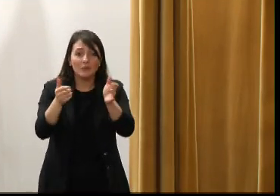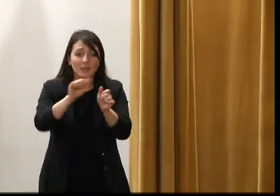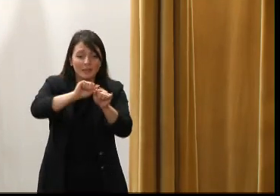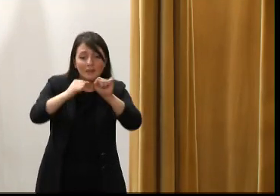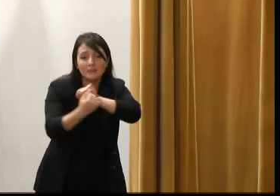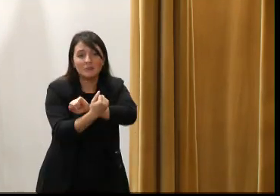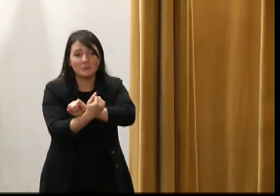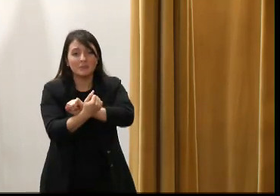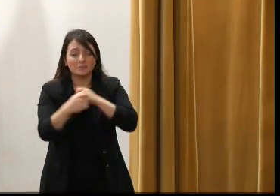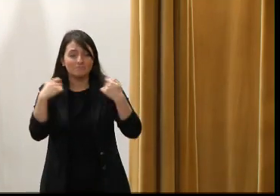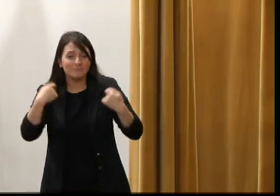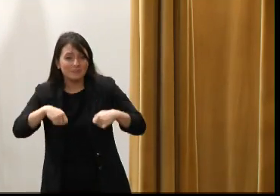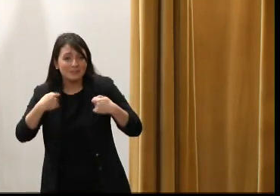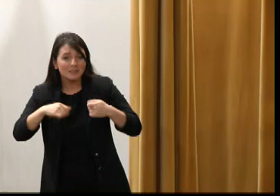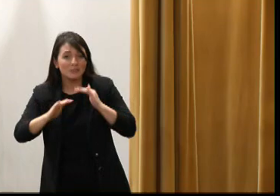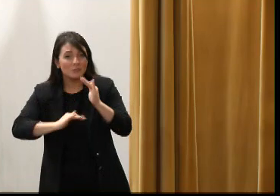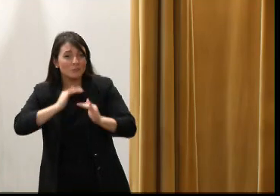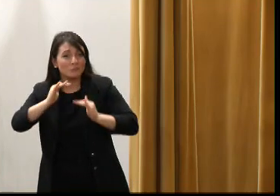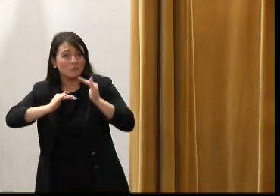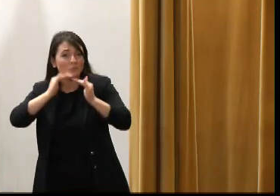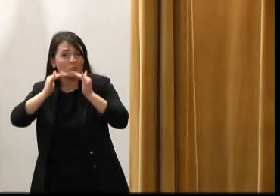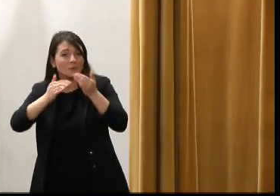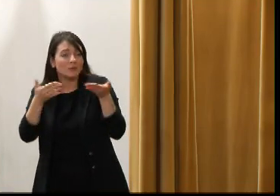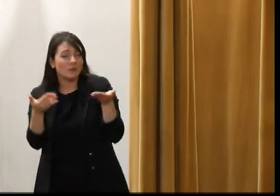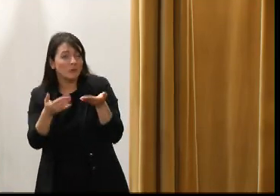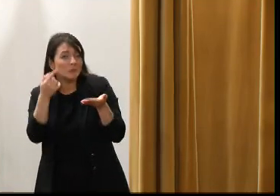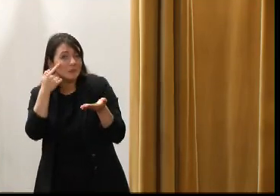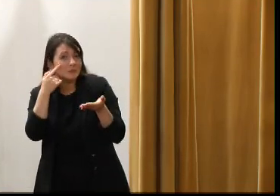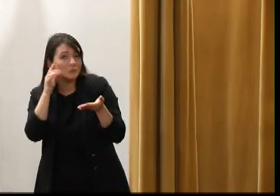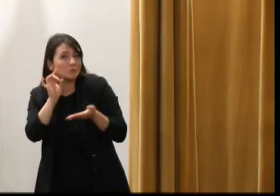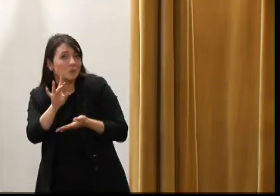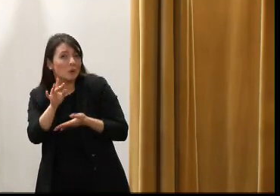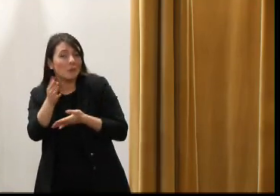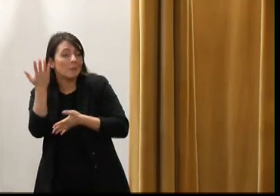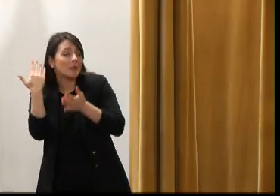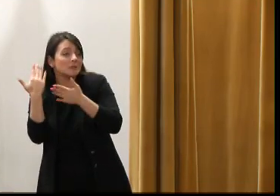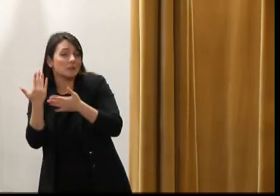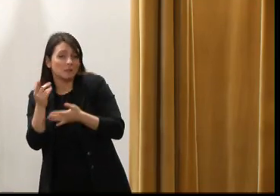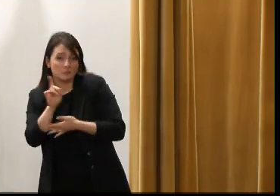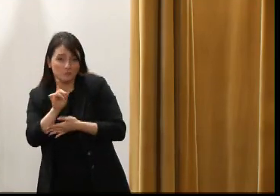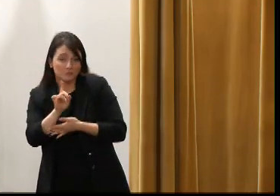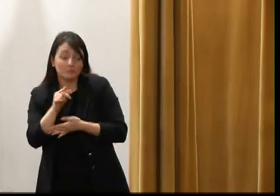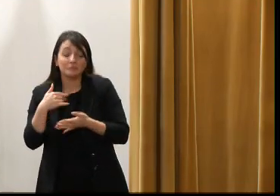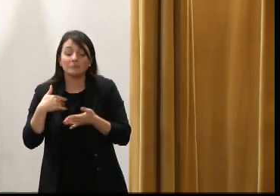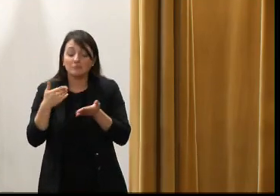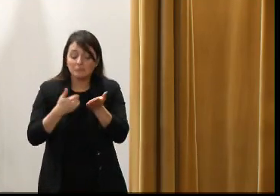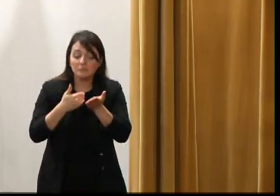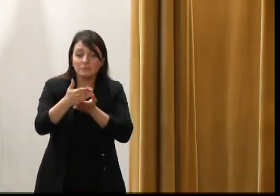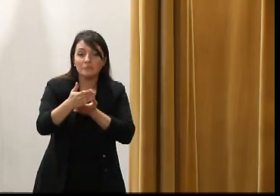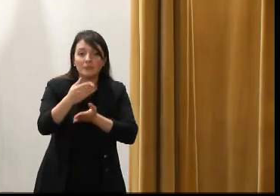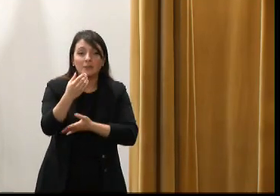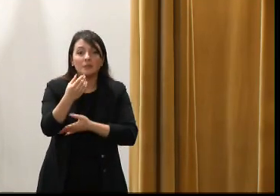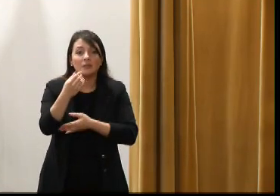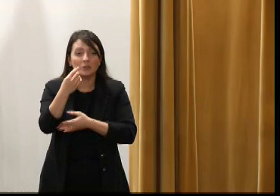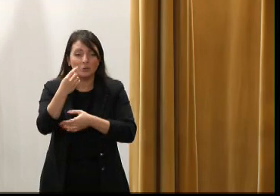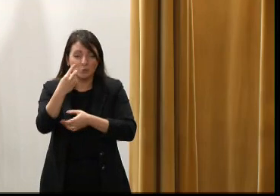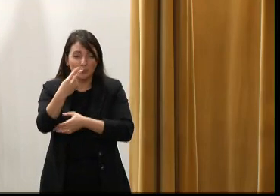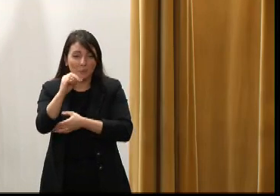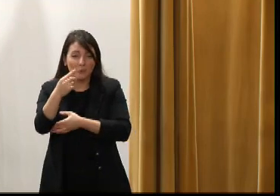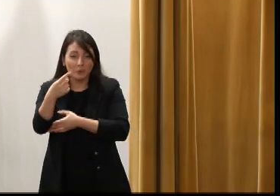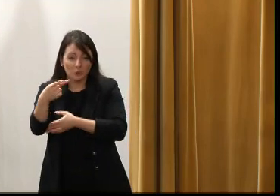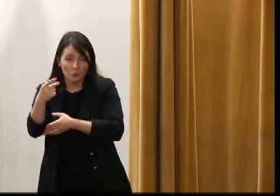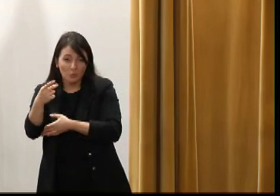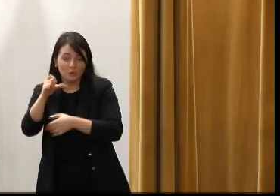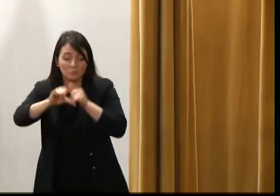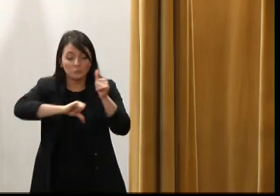nas discussões, não ficando atrelados ao passado. Afinal, desde 2012, as modificações na cidade